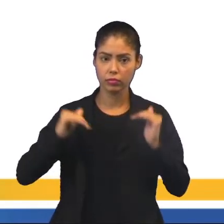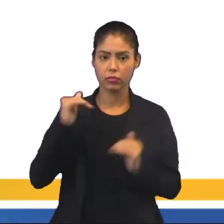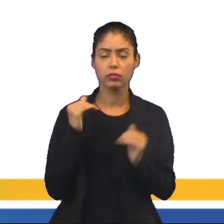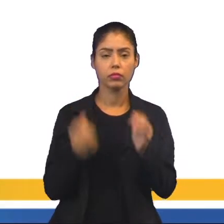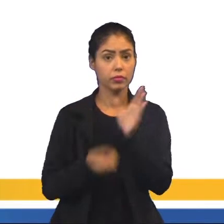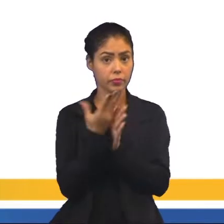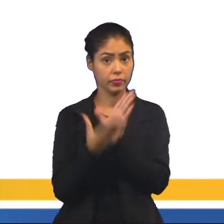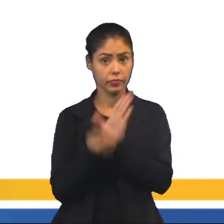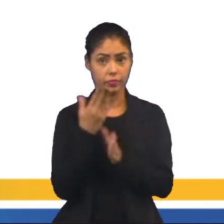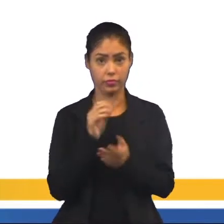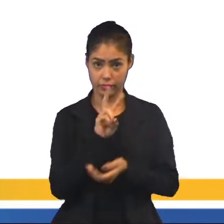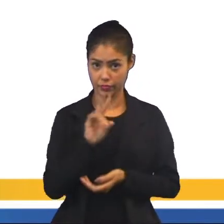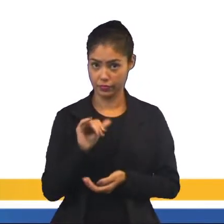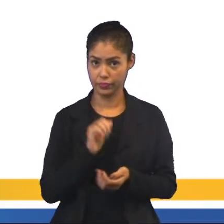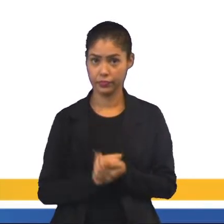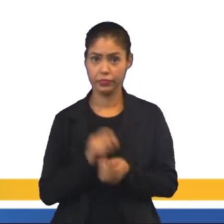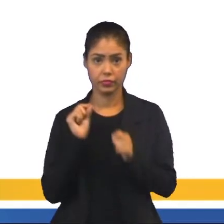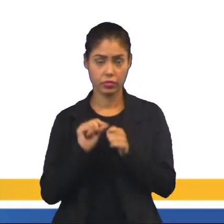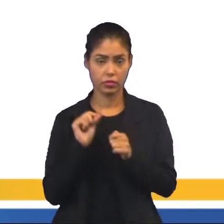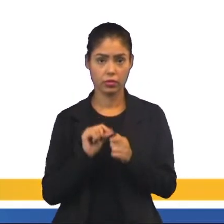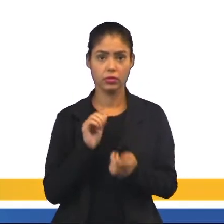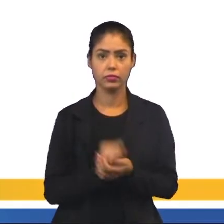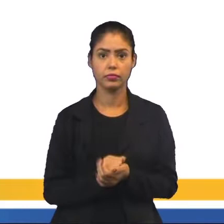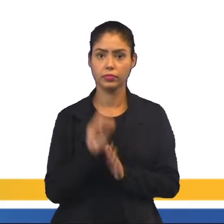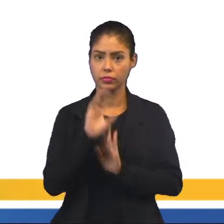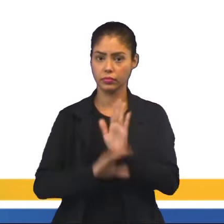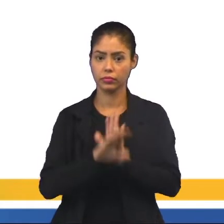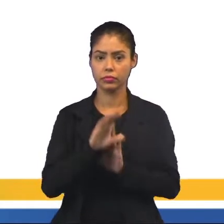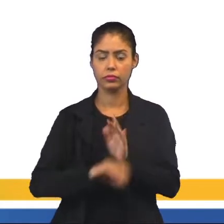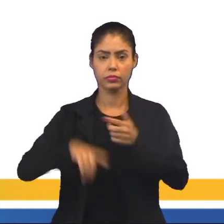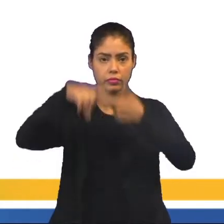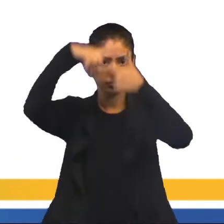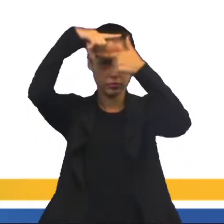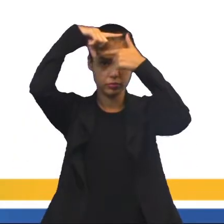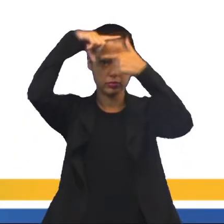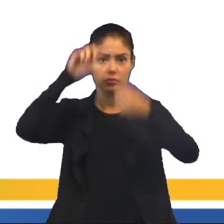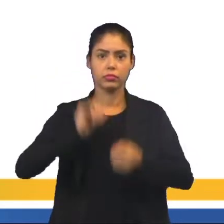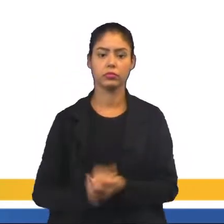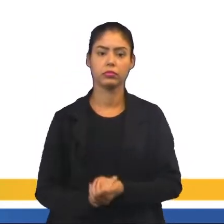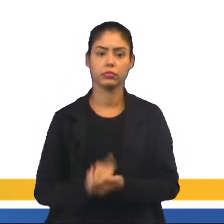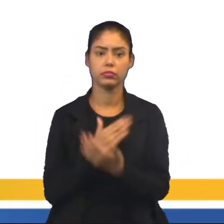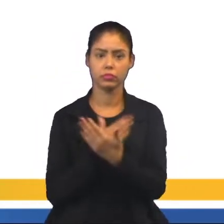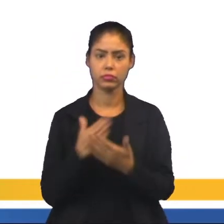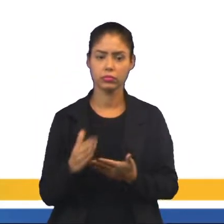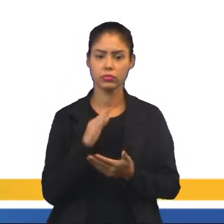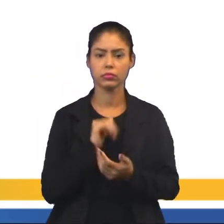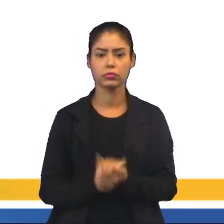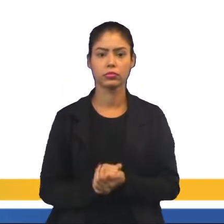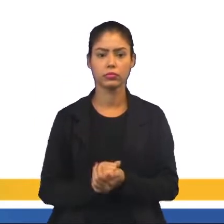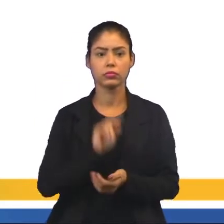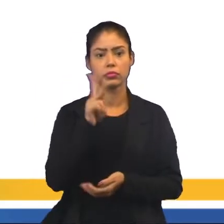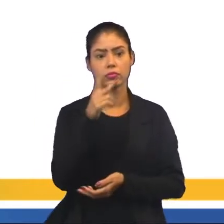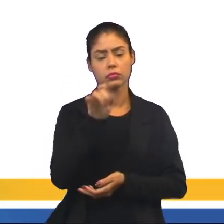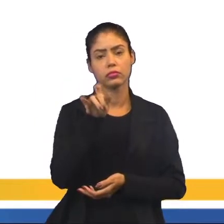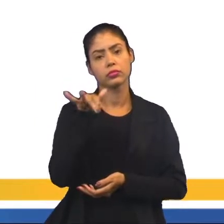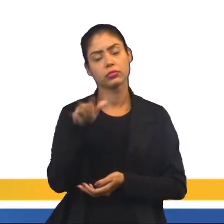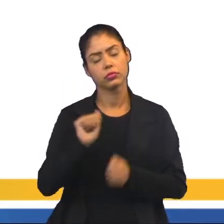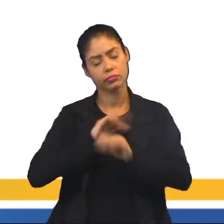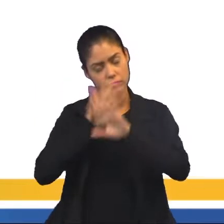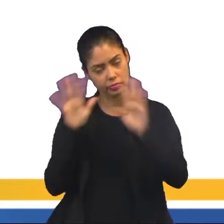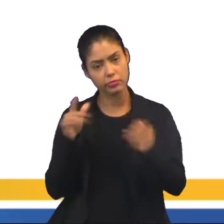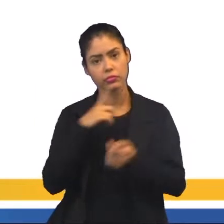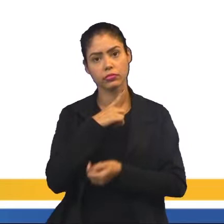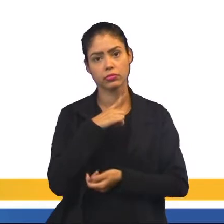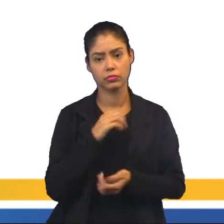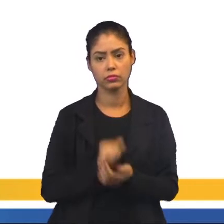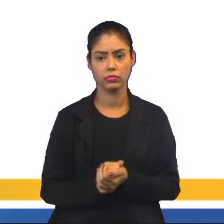dessa produção, ele vai elaborar esse conceito de alienação. Tá? Começa com Hegel. É claro que ele